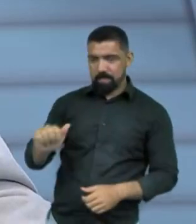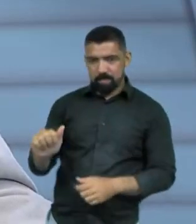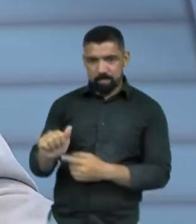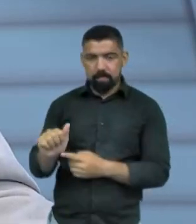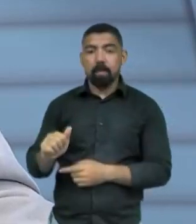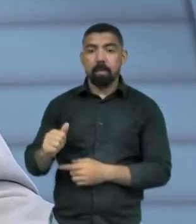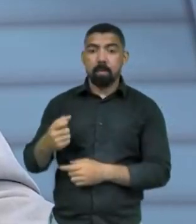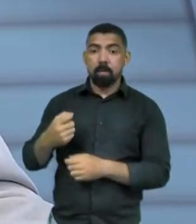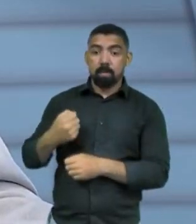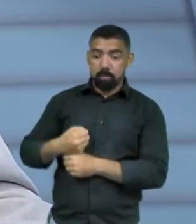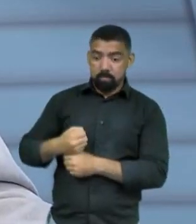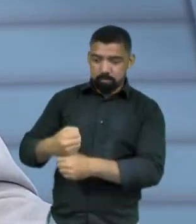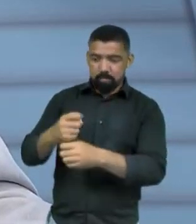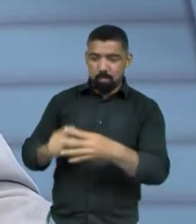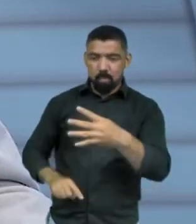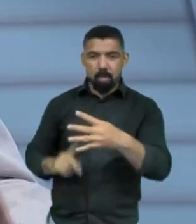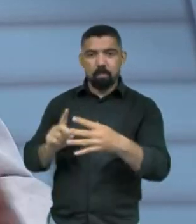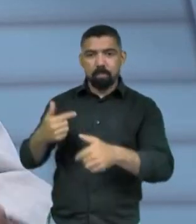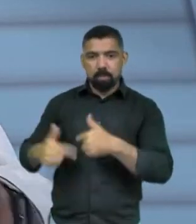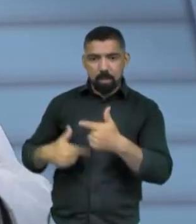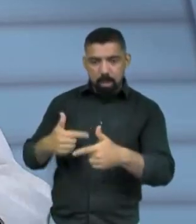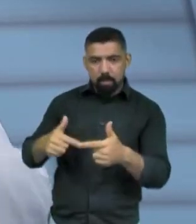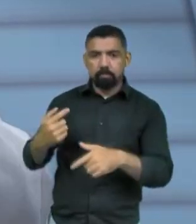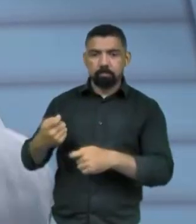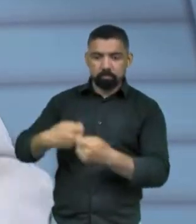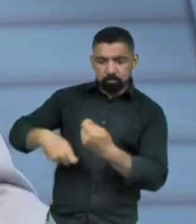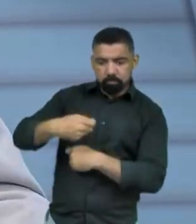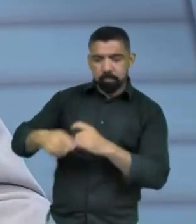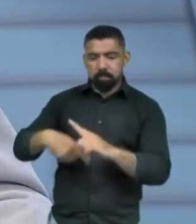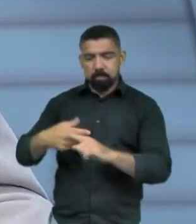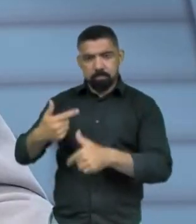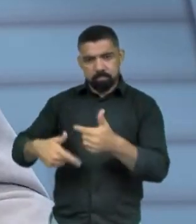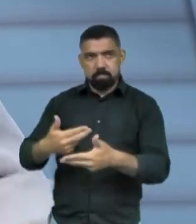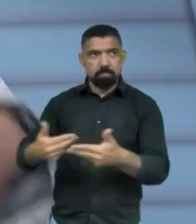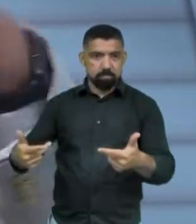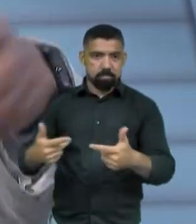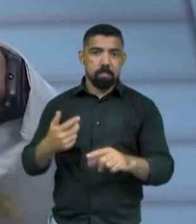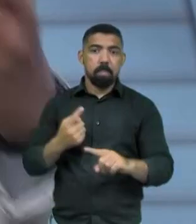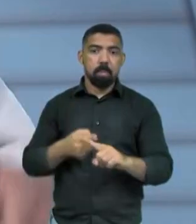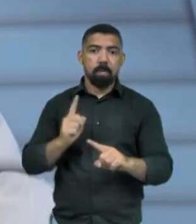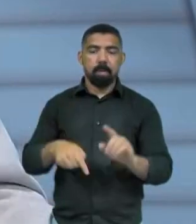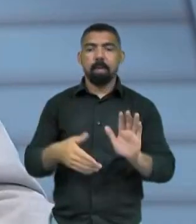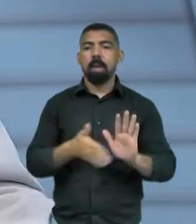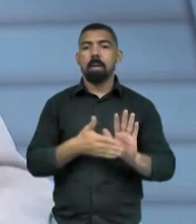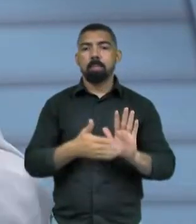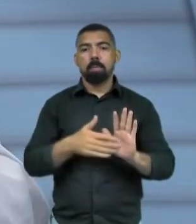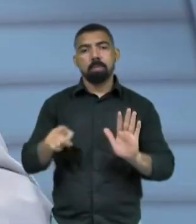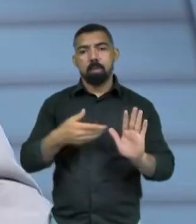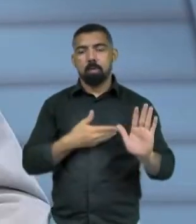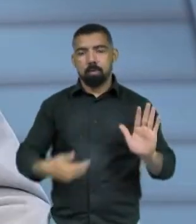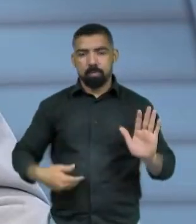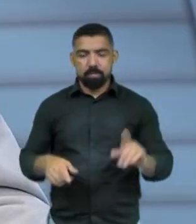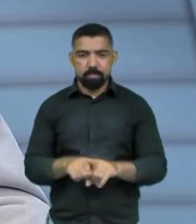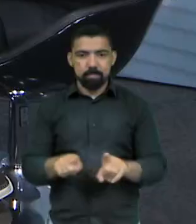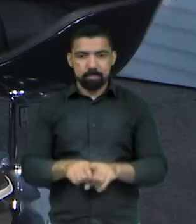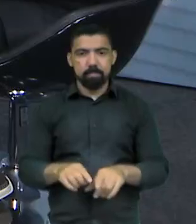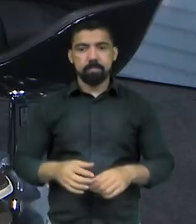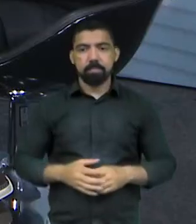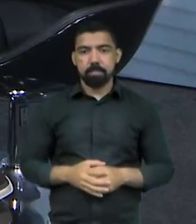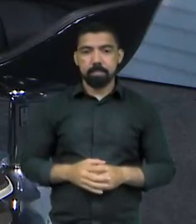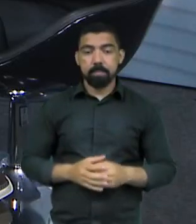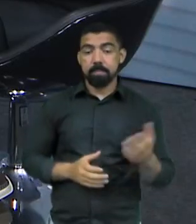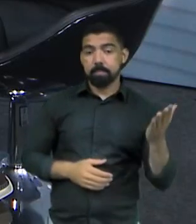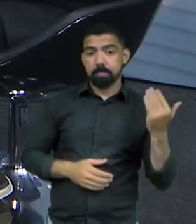desenvolvimento econômico e trabalho, exatamente. Isso. Por conta dessa também proposta de reestruturação do governo. Vocês entraram lá no Camilo,